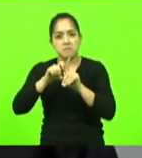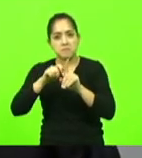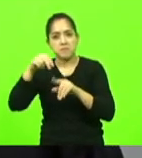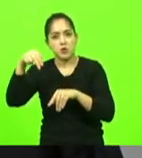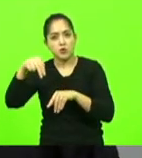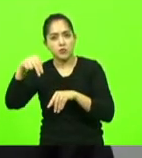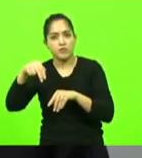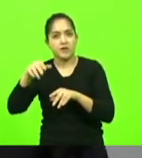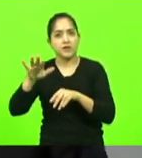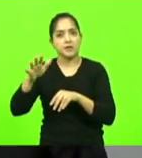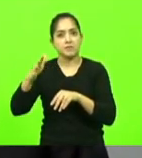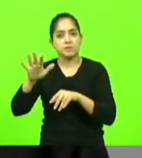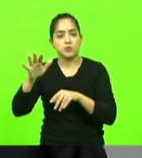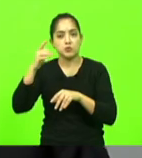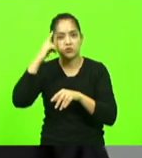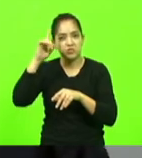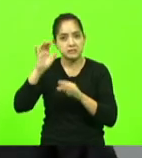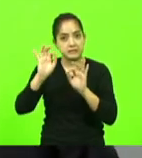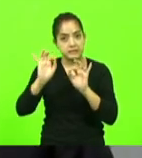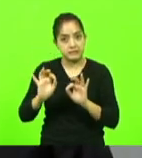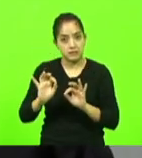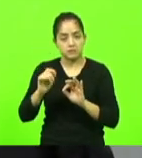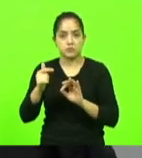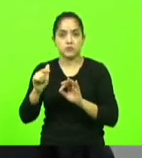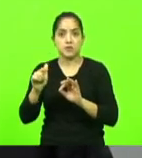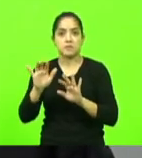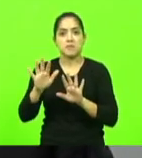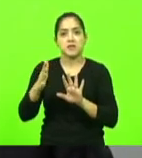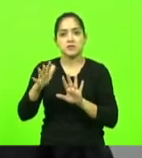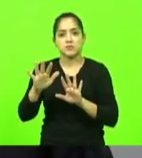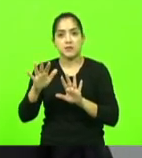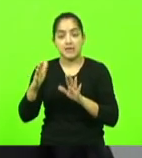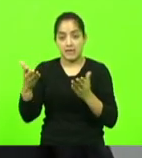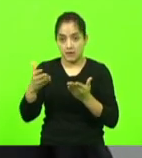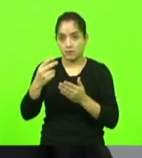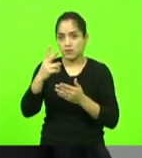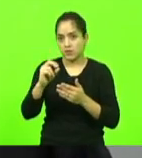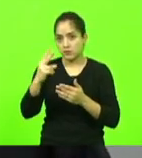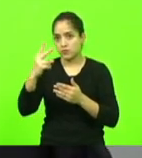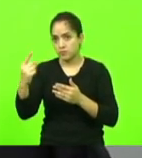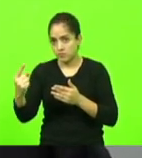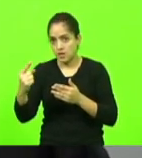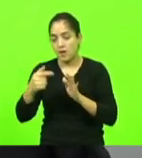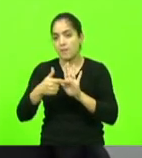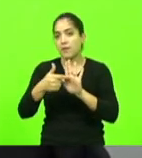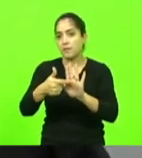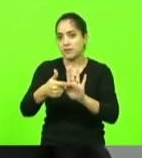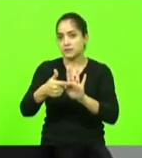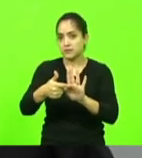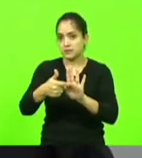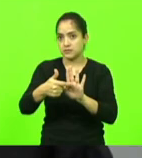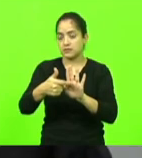bem complicada de a gente apresentar, né? Mas em novembro, ali este ano ainda, é para apresentar